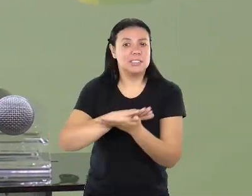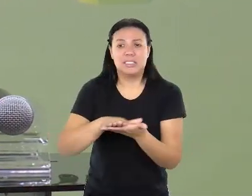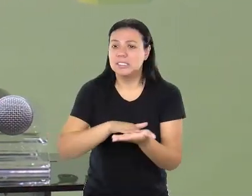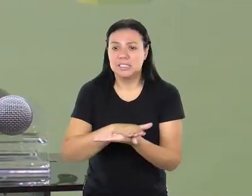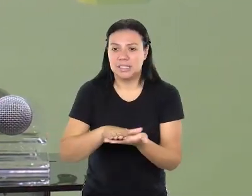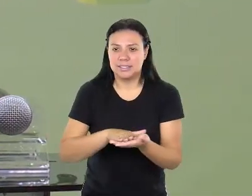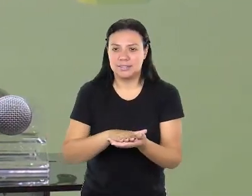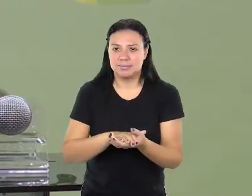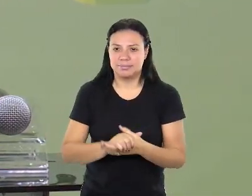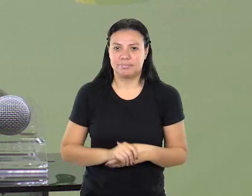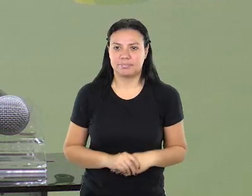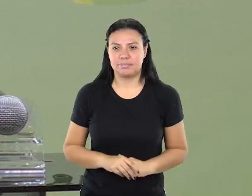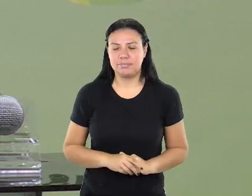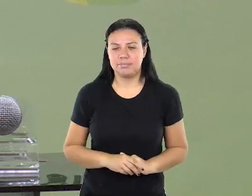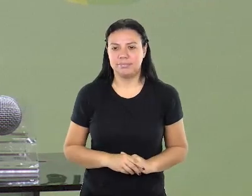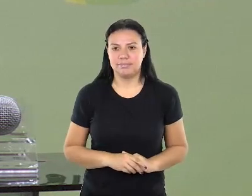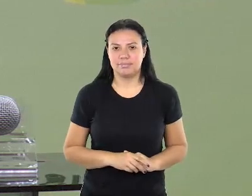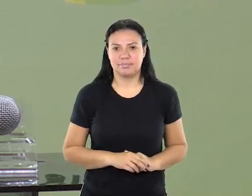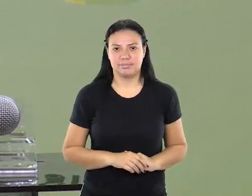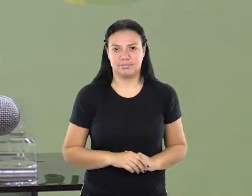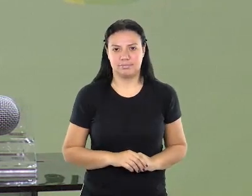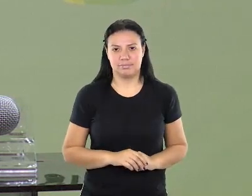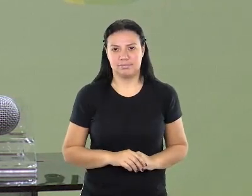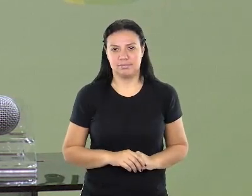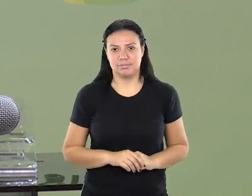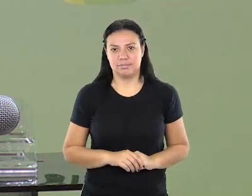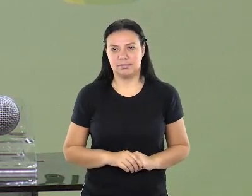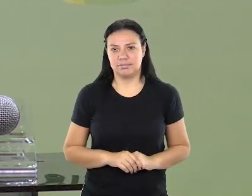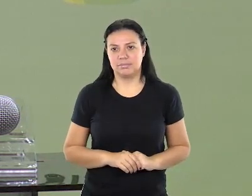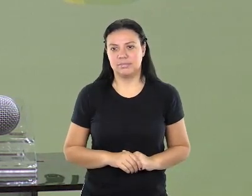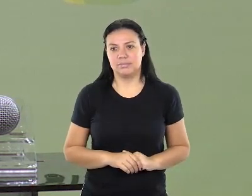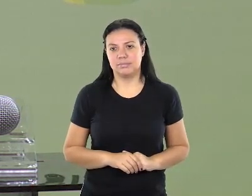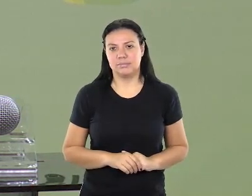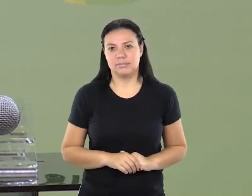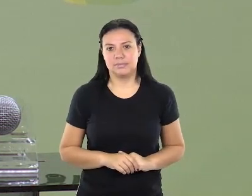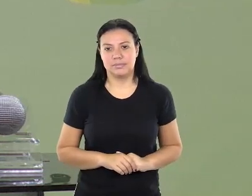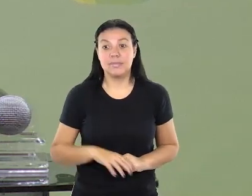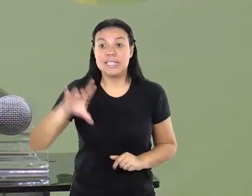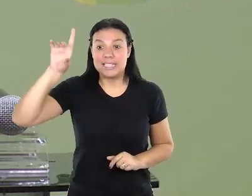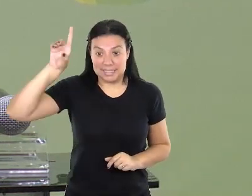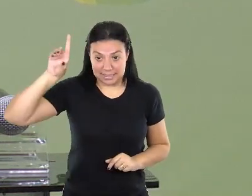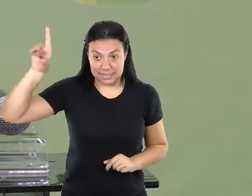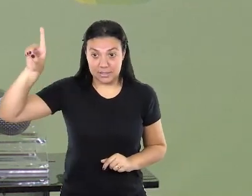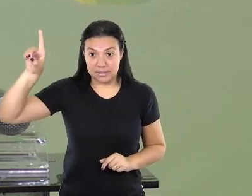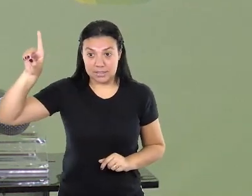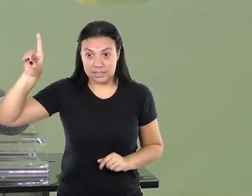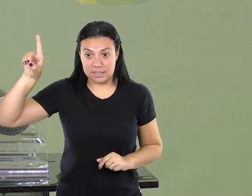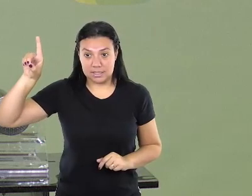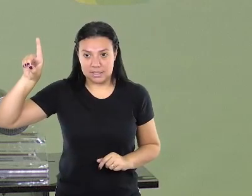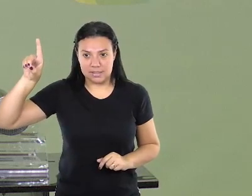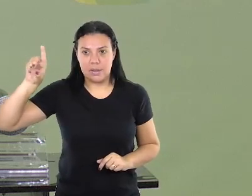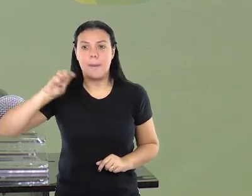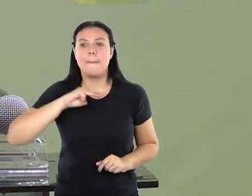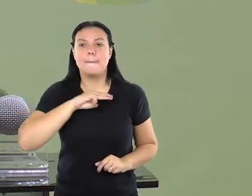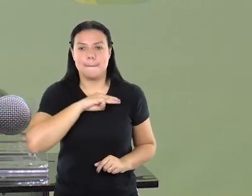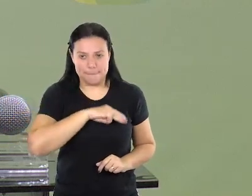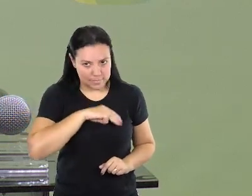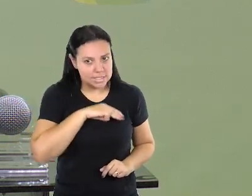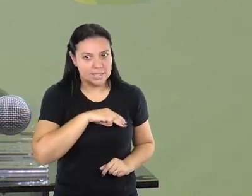Quatro lições sobre Deus nesse livro. Primeiro, Deus é o Deus o quê? missionário.